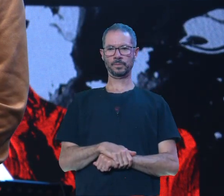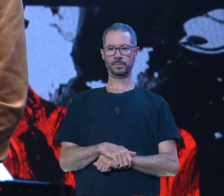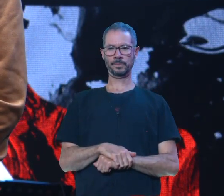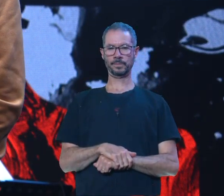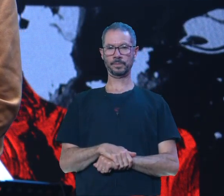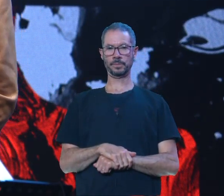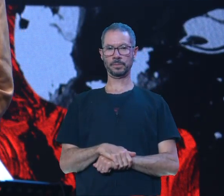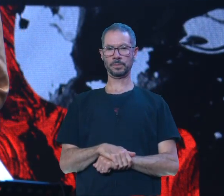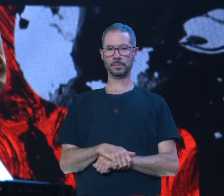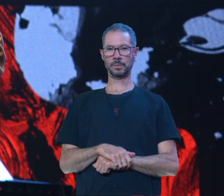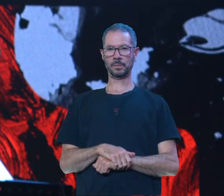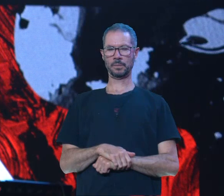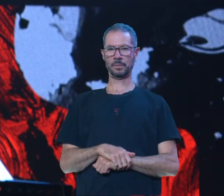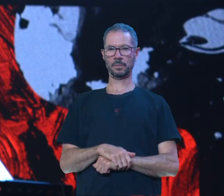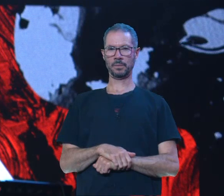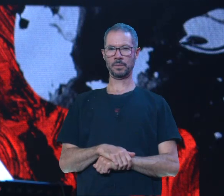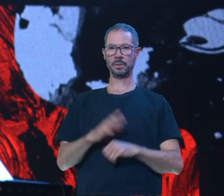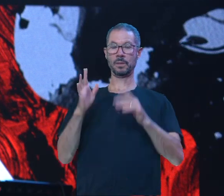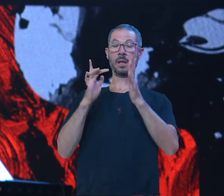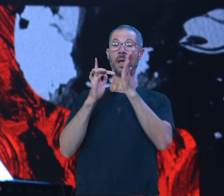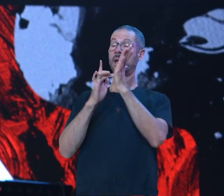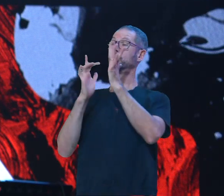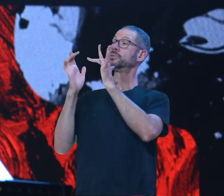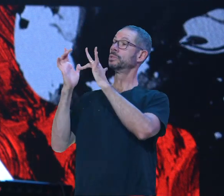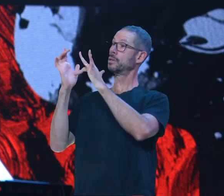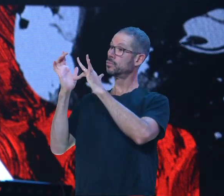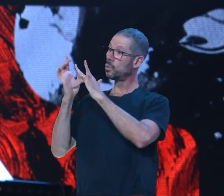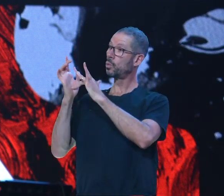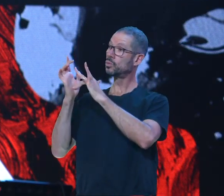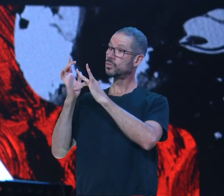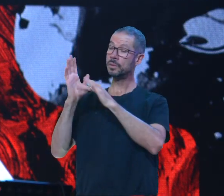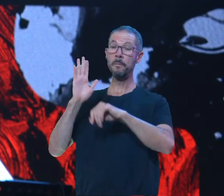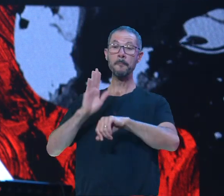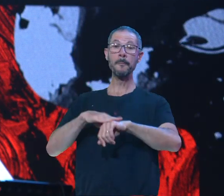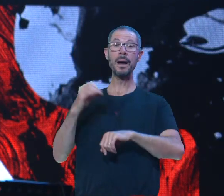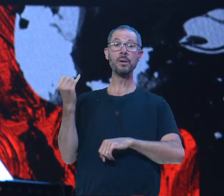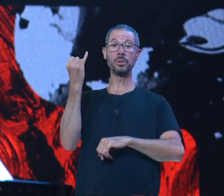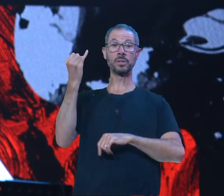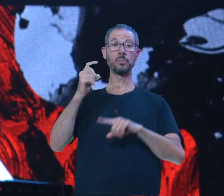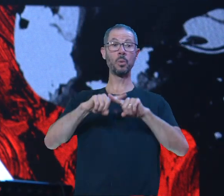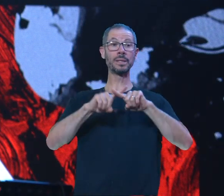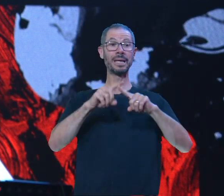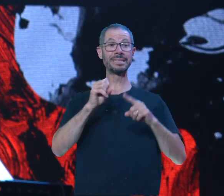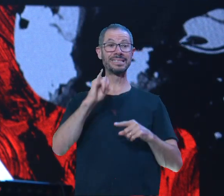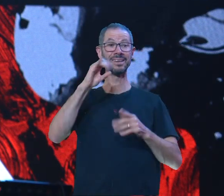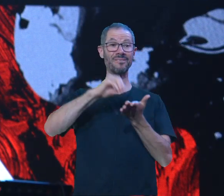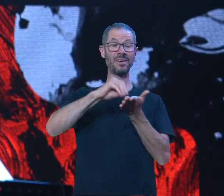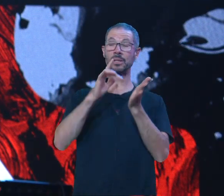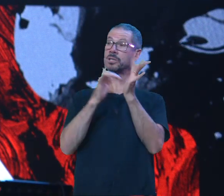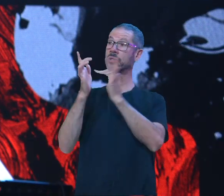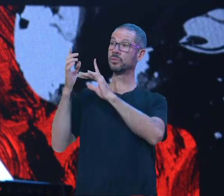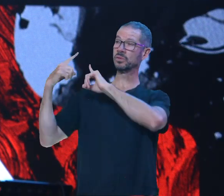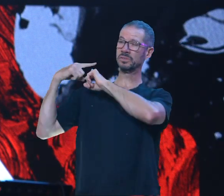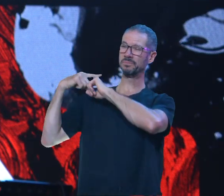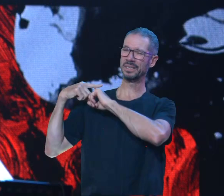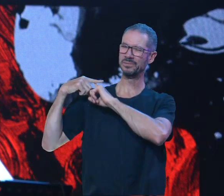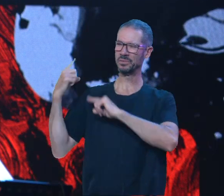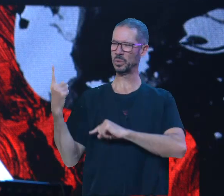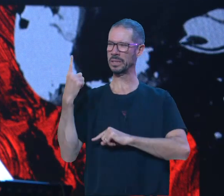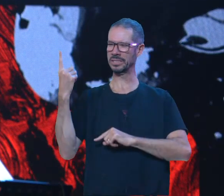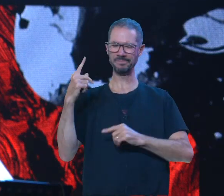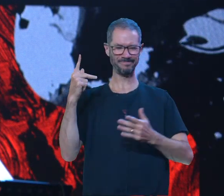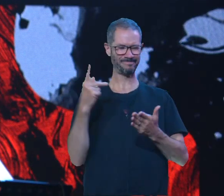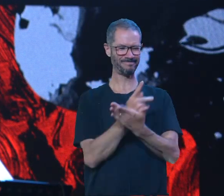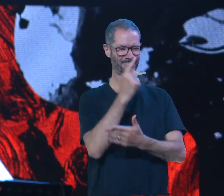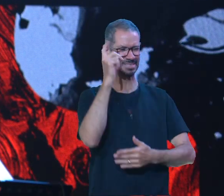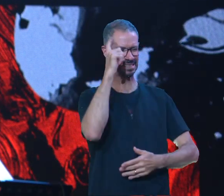Enquanto isso for maior do que Jesus na sua vida, essa cruz você não vai conseguir carregar. E sabe, aquilo que para